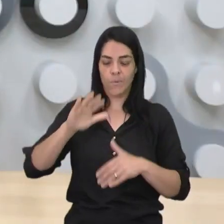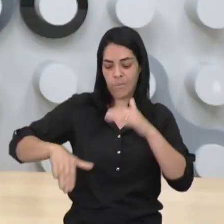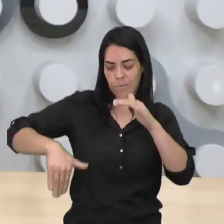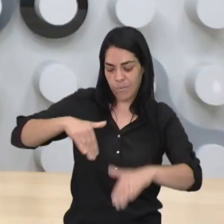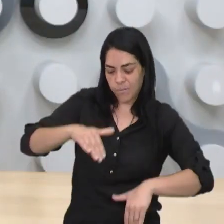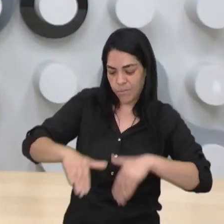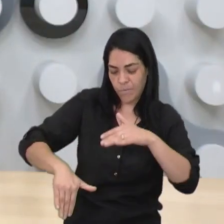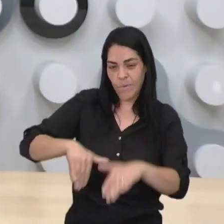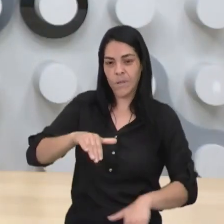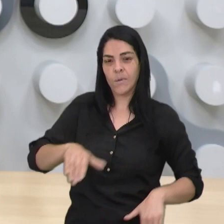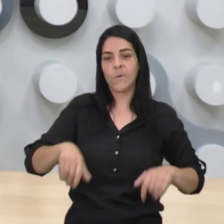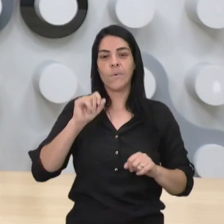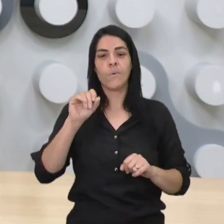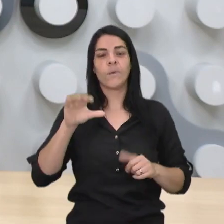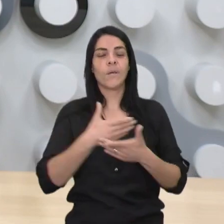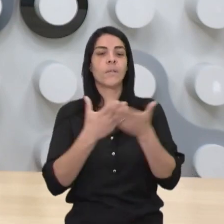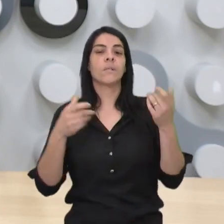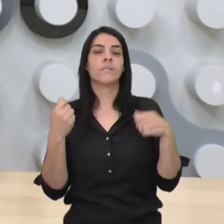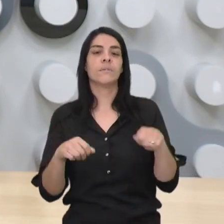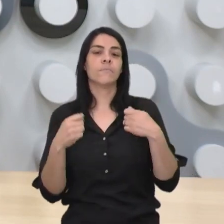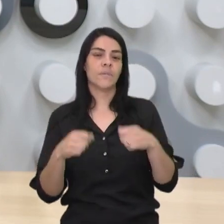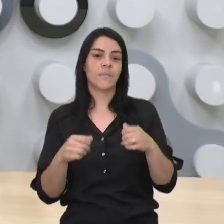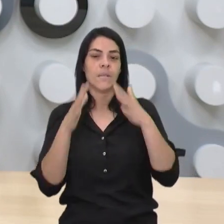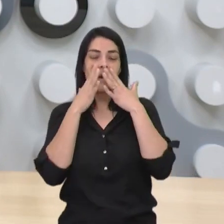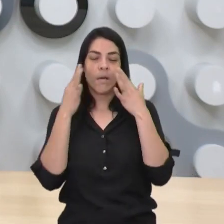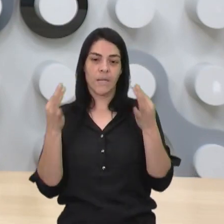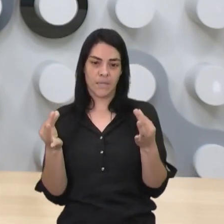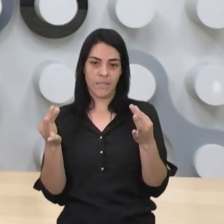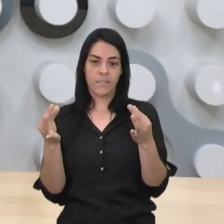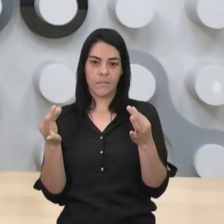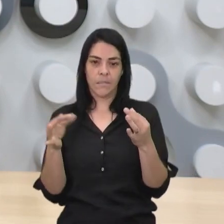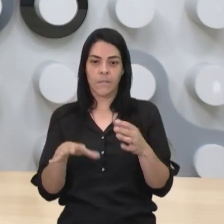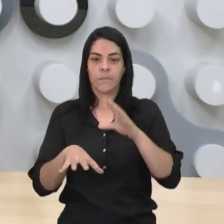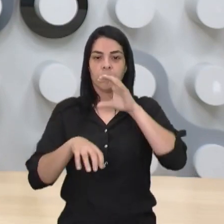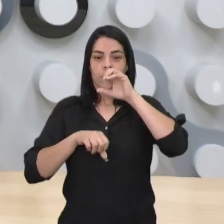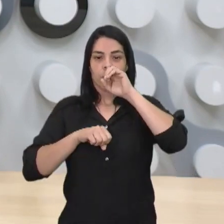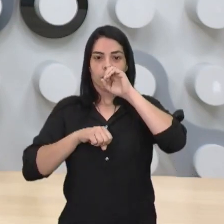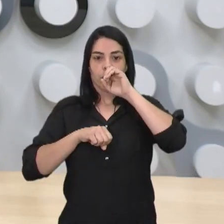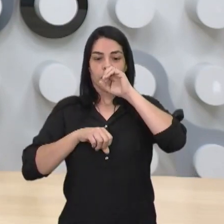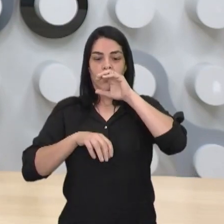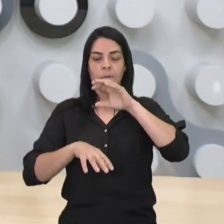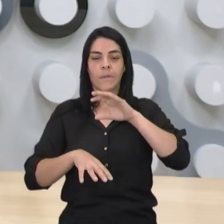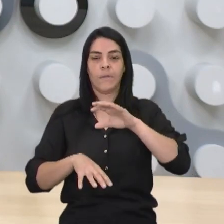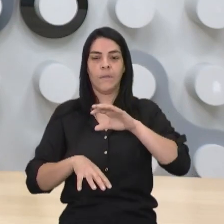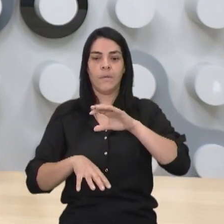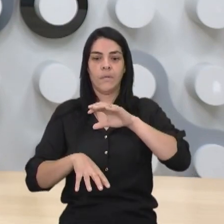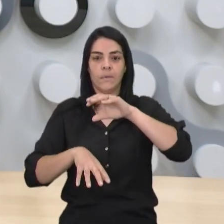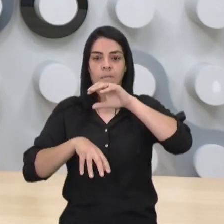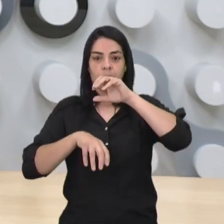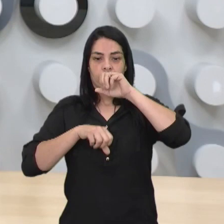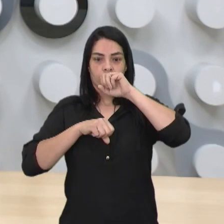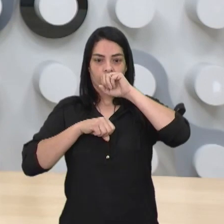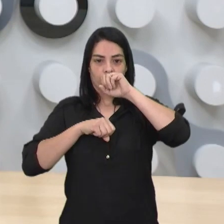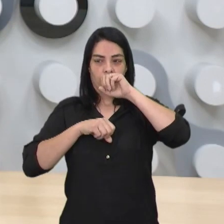precisa tomar atenção no nosso processo de respiração, de entrada do ar nos nossos pulmões,